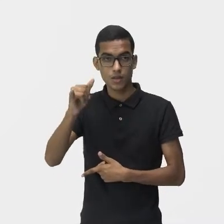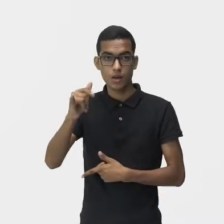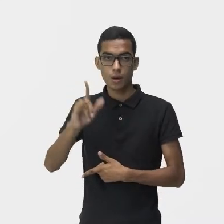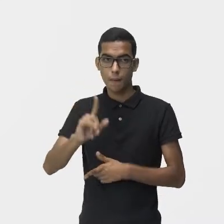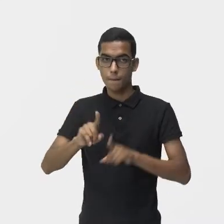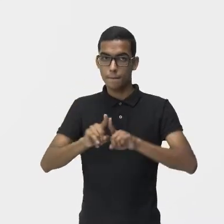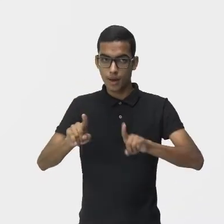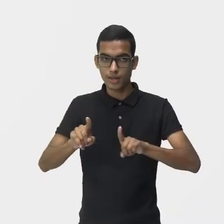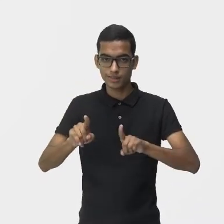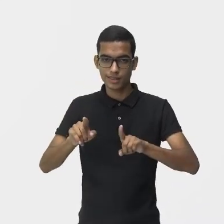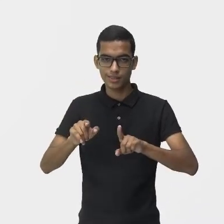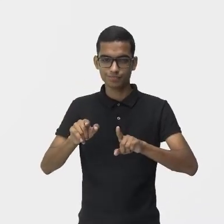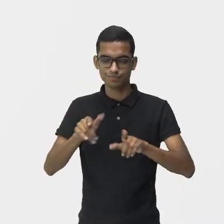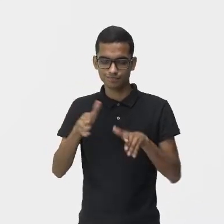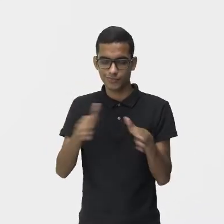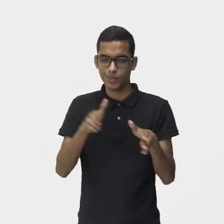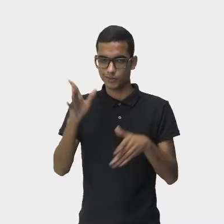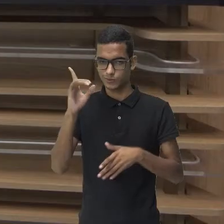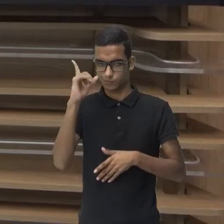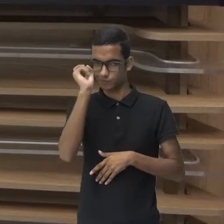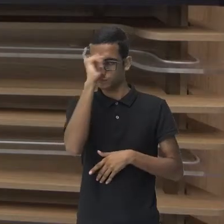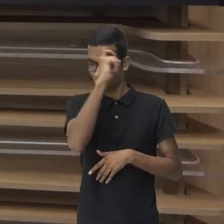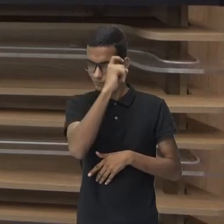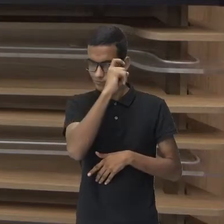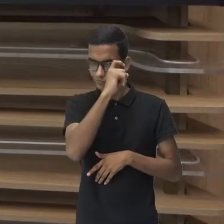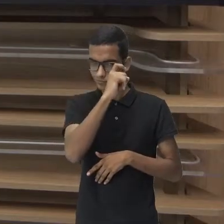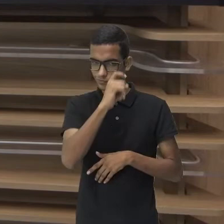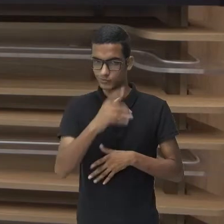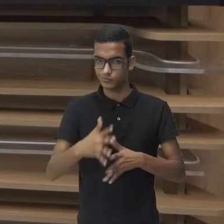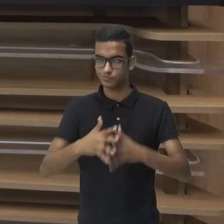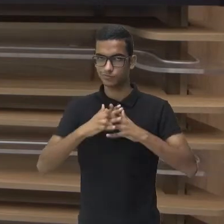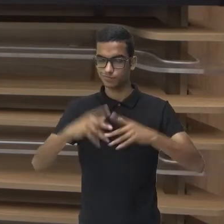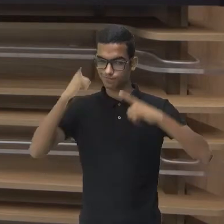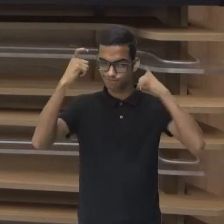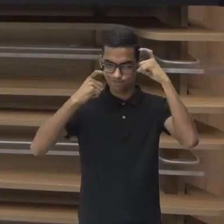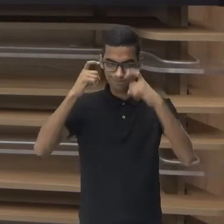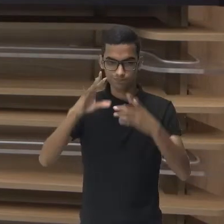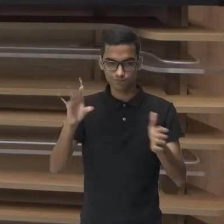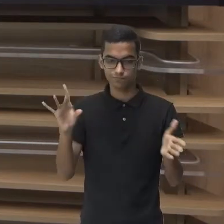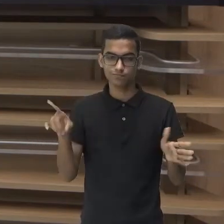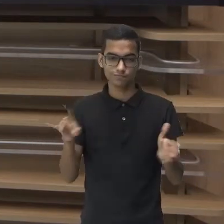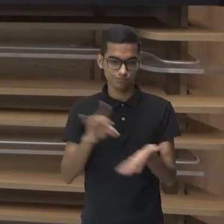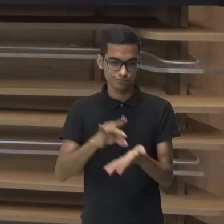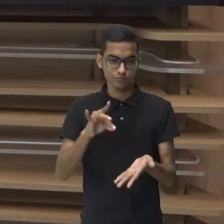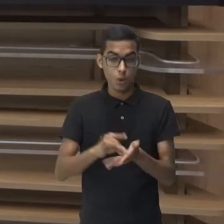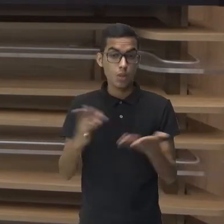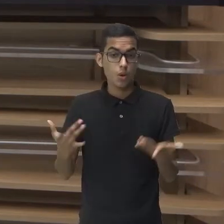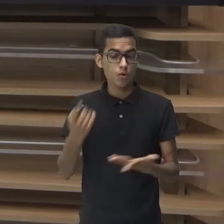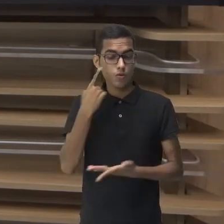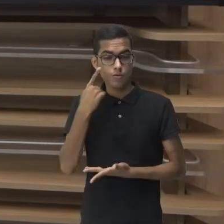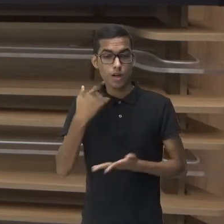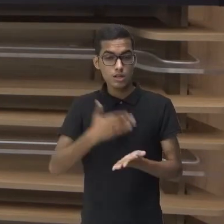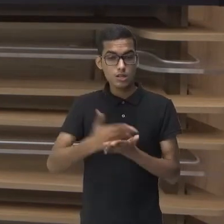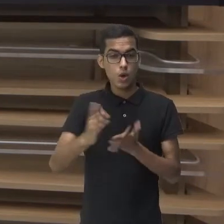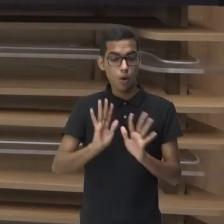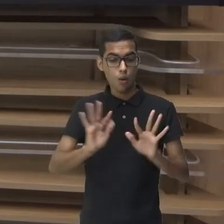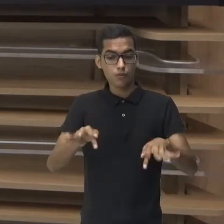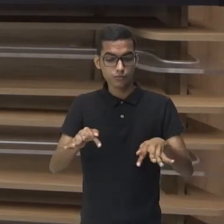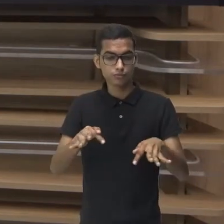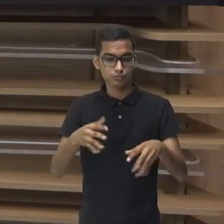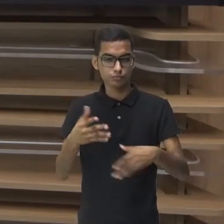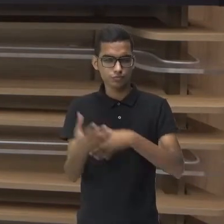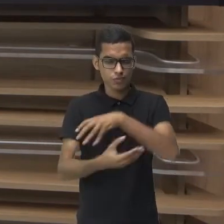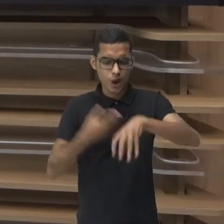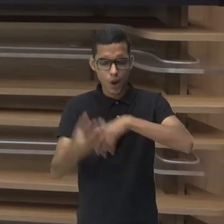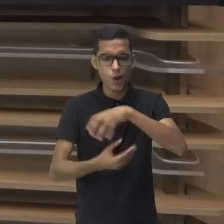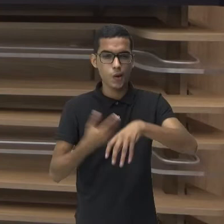bastante preocupante. E aí isso vai culminar com o fim, ou que nós podemos chamar ali próximo ao fim da Revolução,